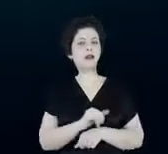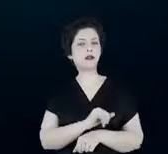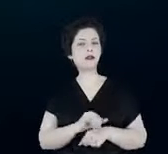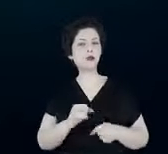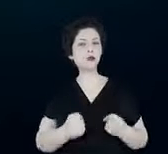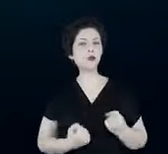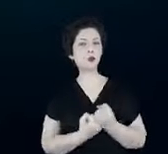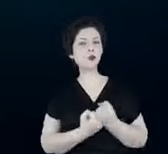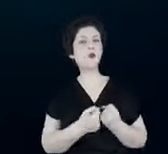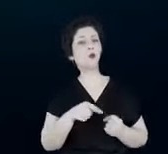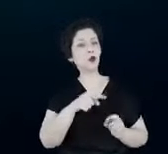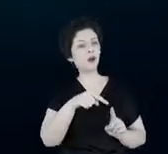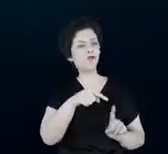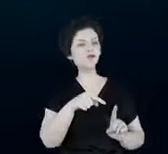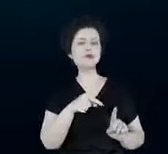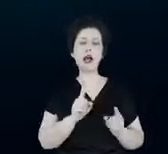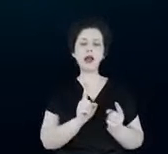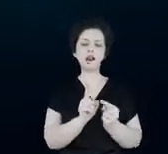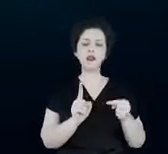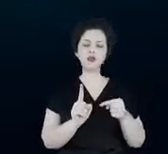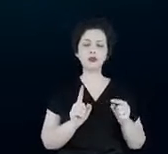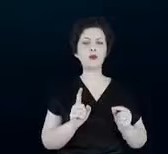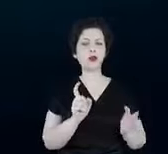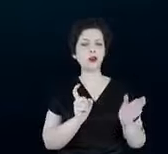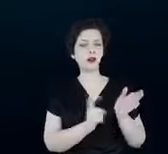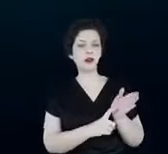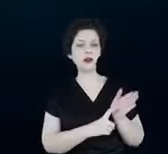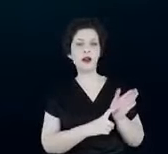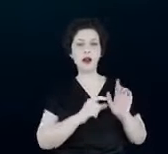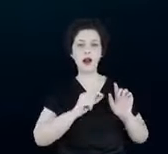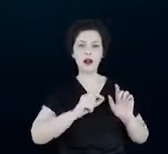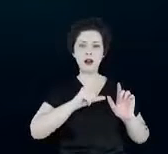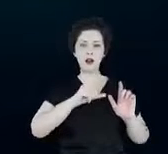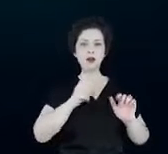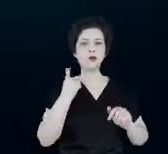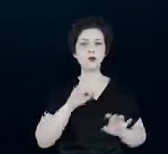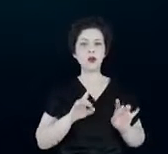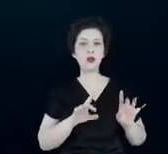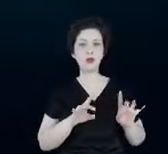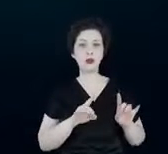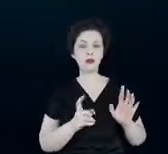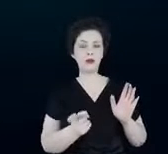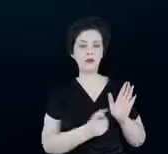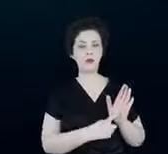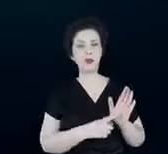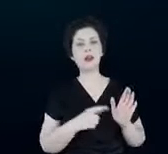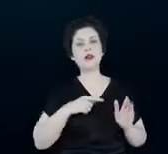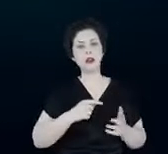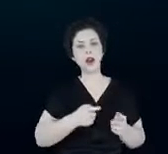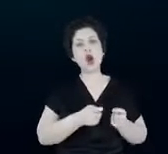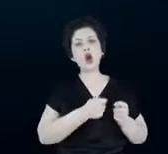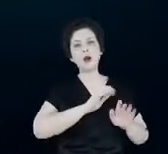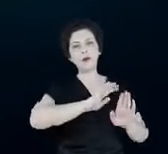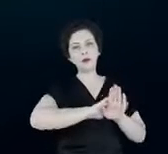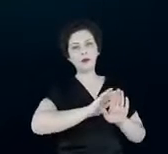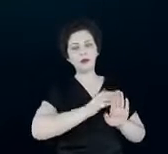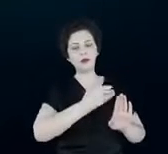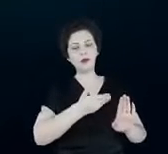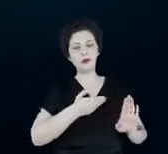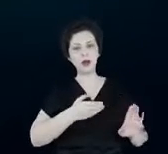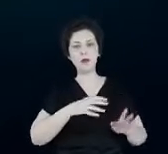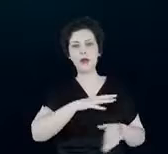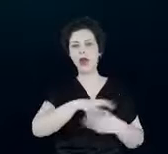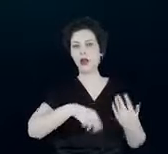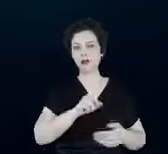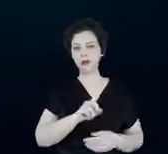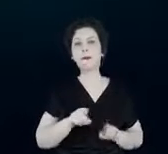empoderamento o atendente e vai lá e clica aí desse aumento nas forma automática é claro tem outros controles para trás para que são vira bagunça